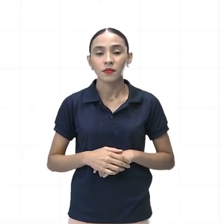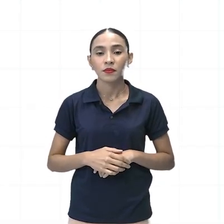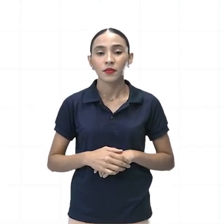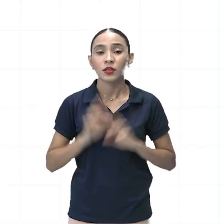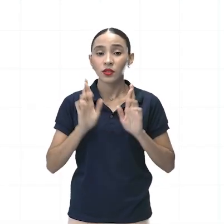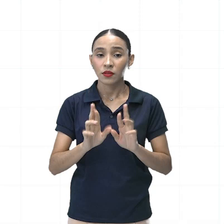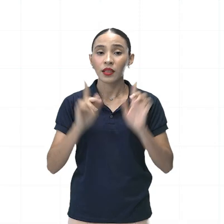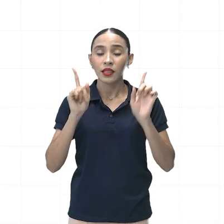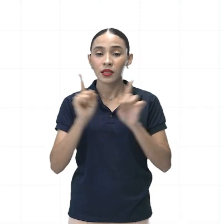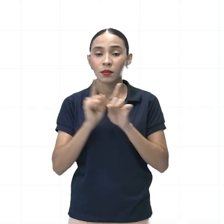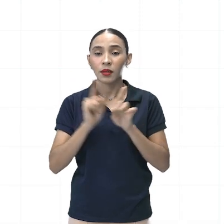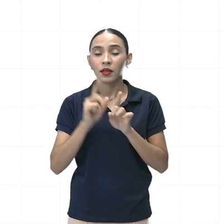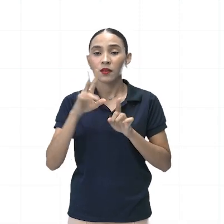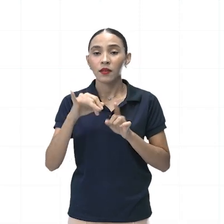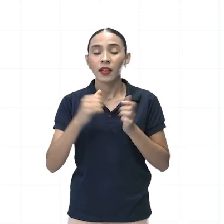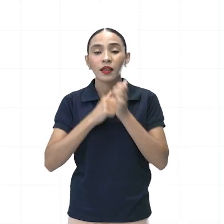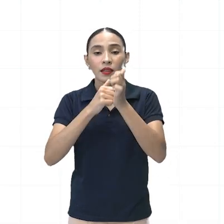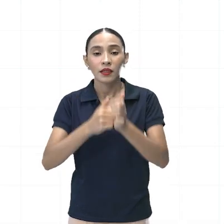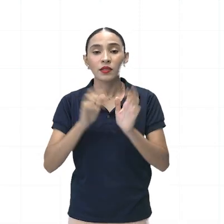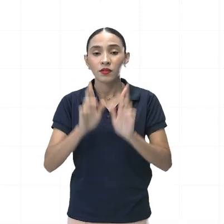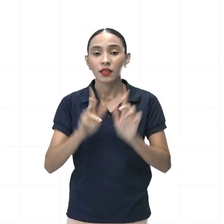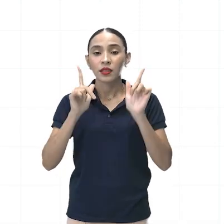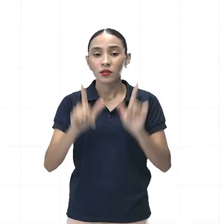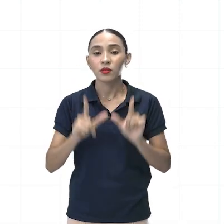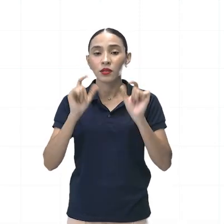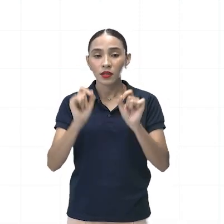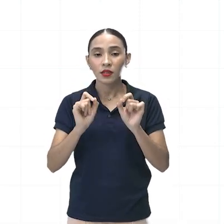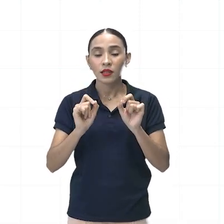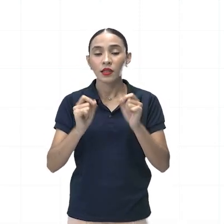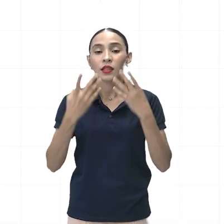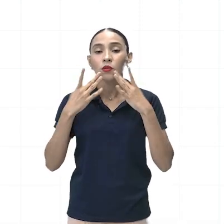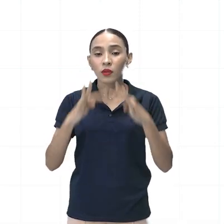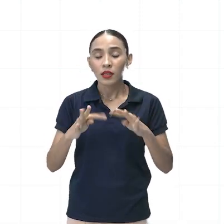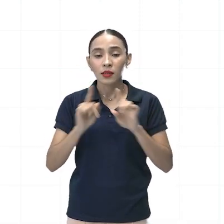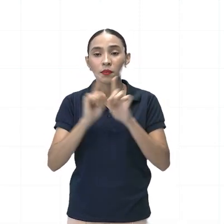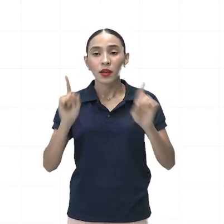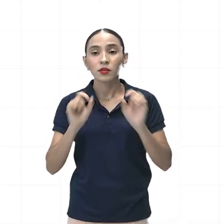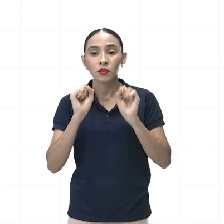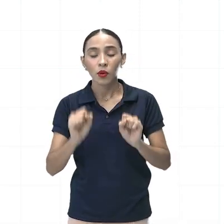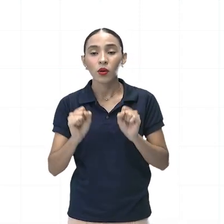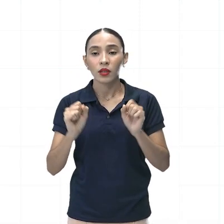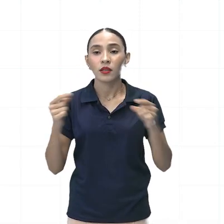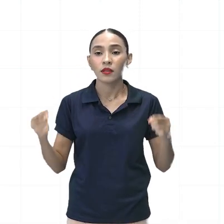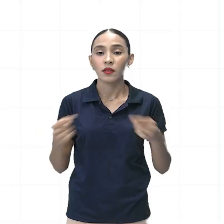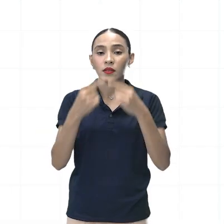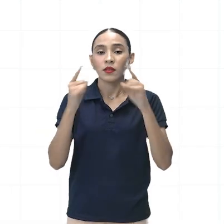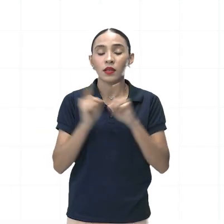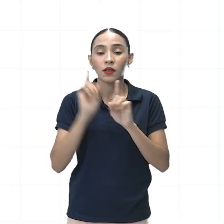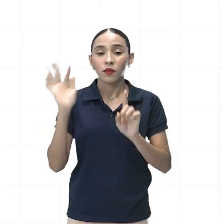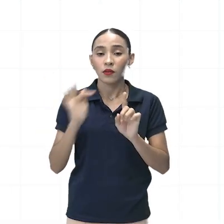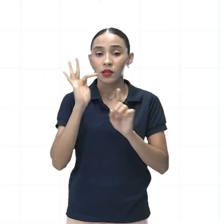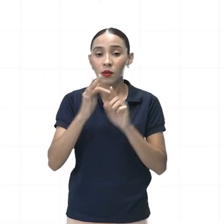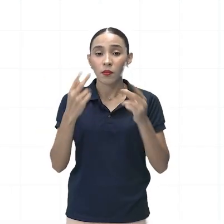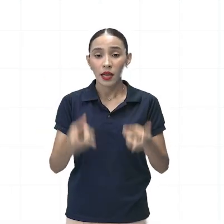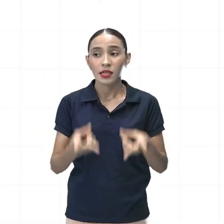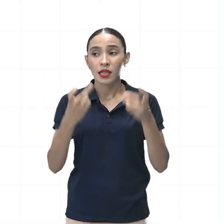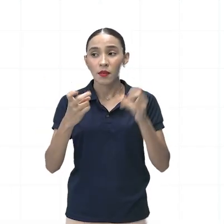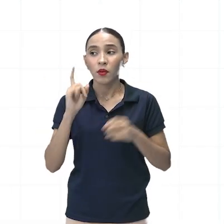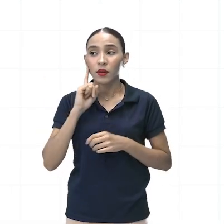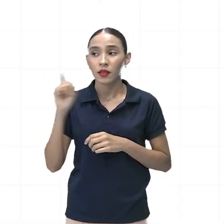embrionárias diferentes e vão divergir quanto à sua natureza, porém podem convergir quanto à sua função. Vejam